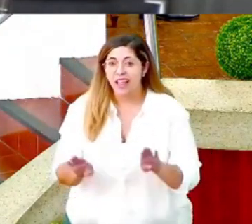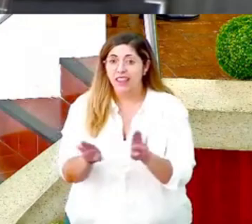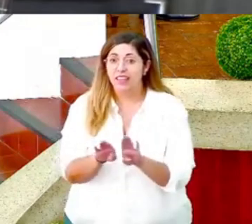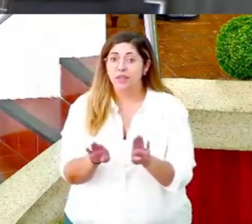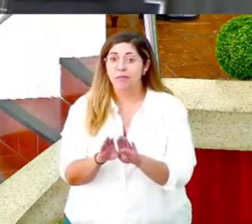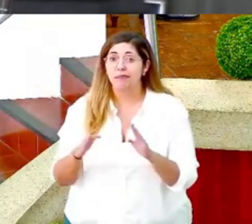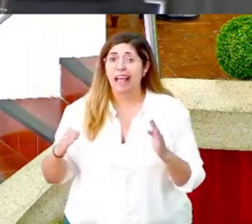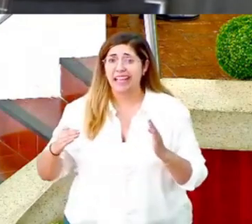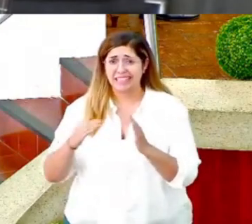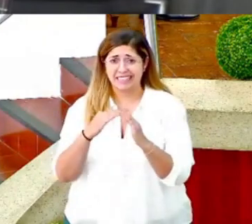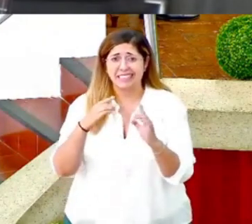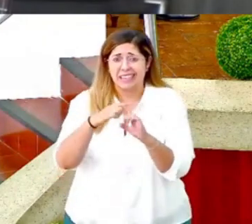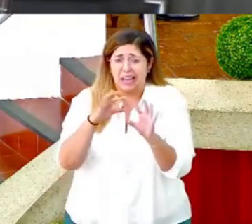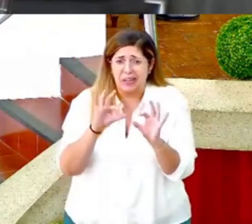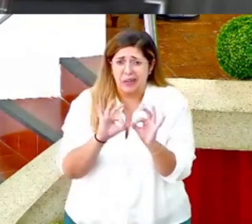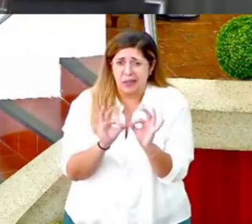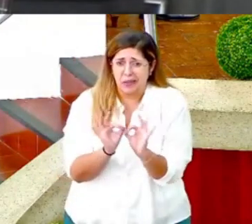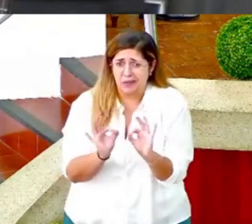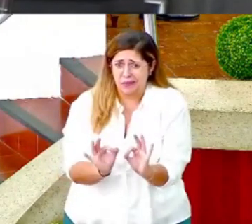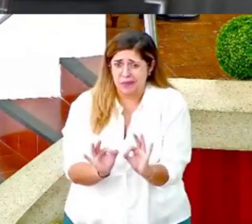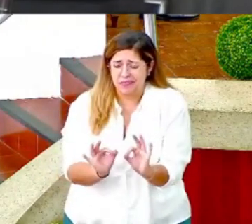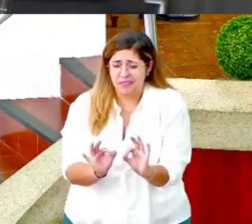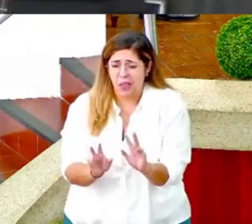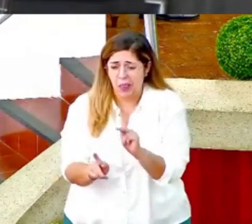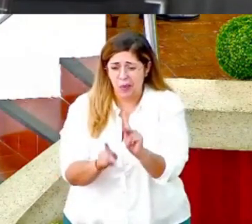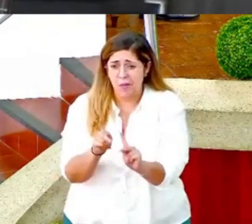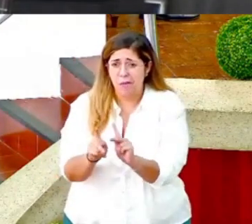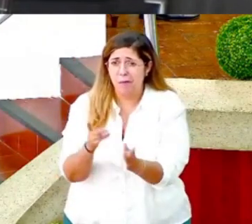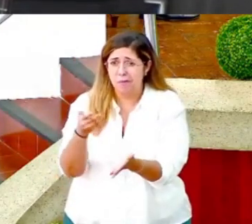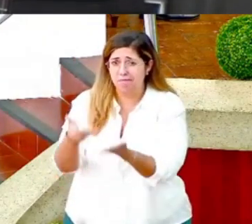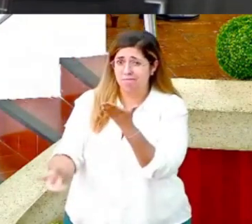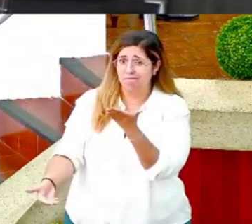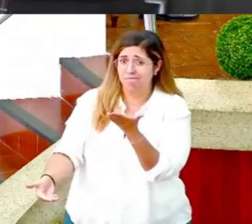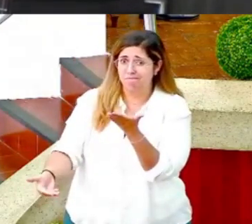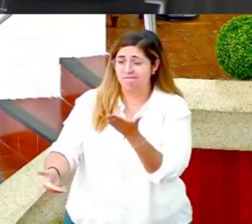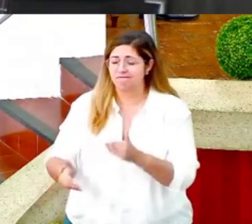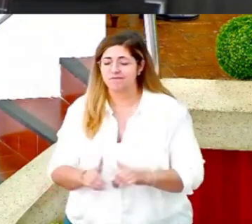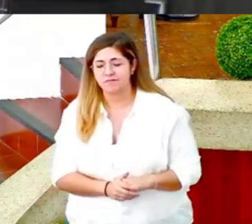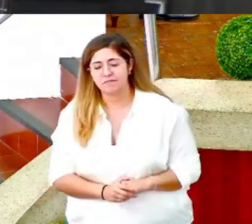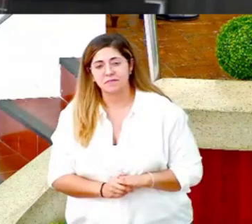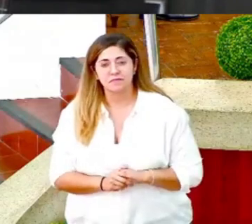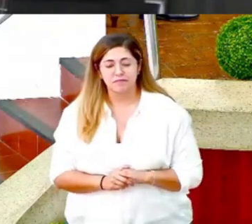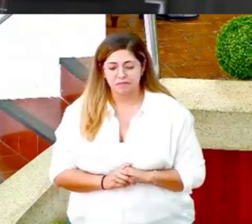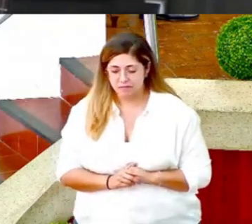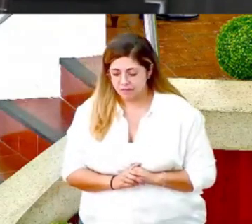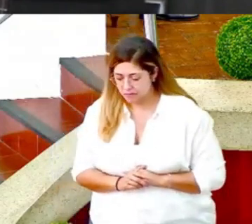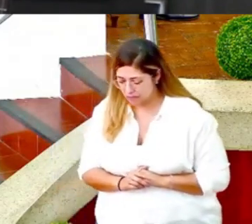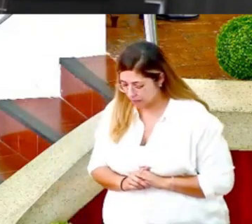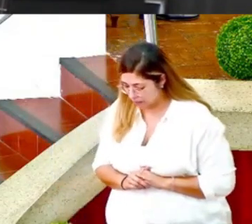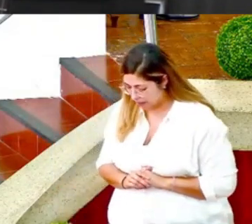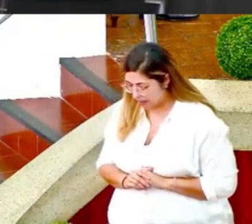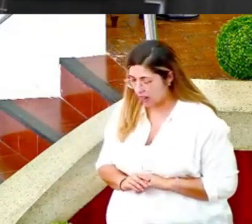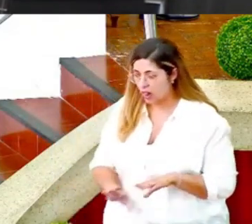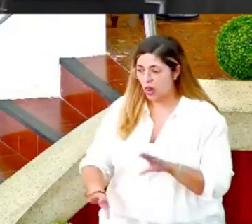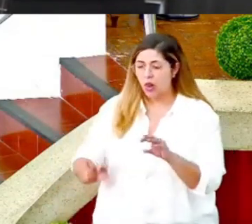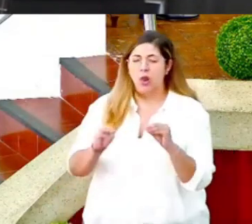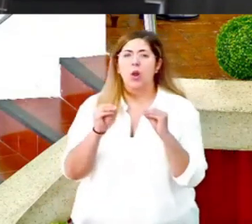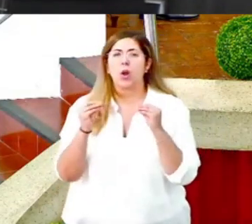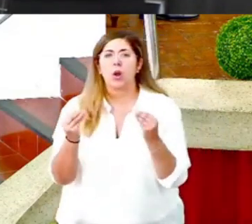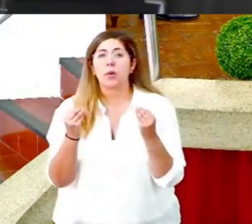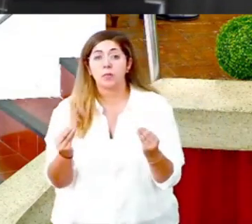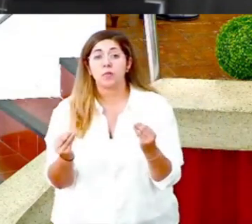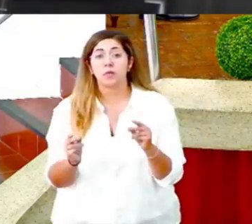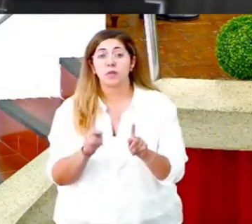do Senhor e como estava a vida do povo do Senhor. Como é que o povo do Senhor vai perdendo a noção